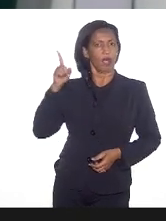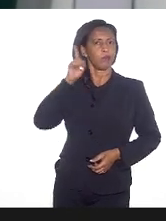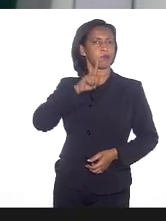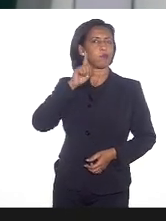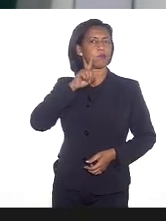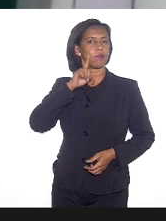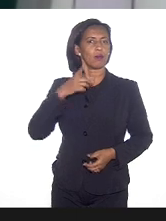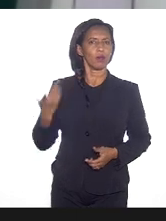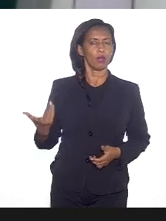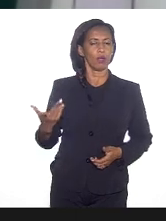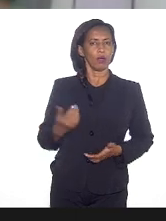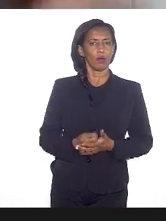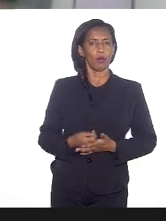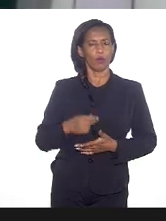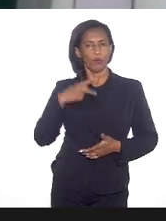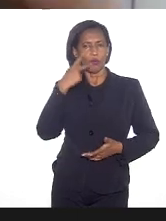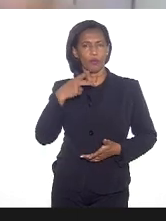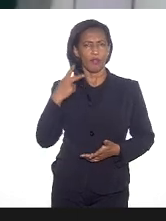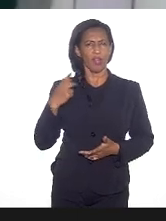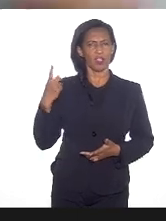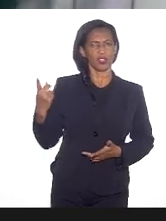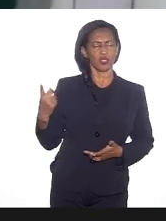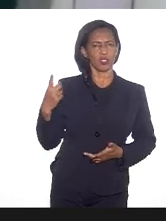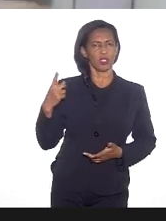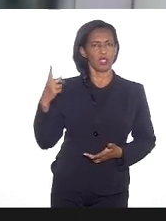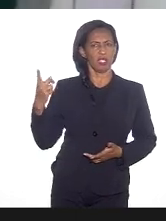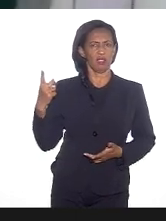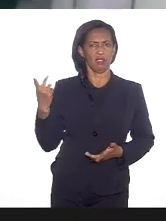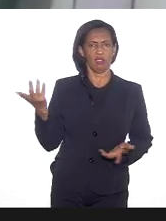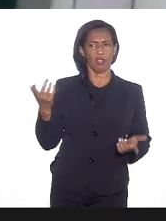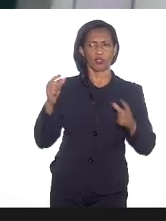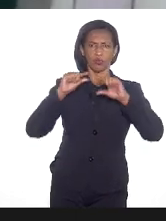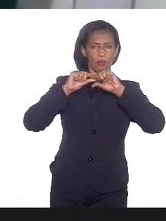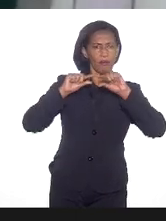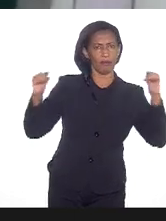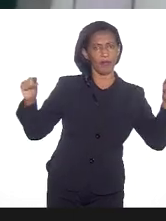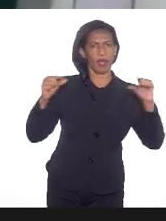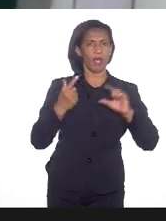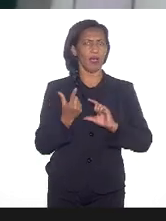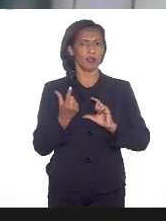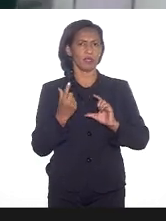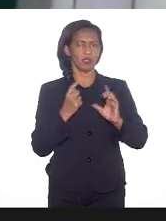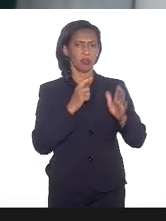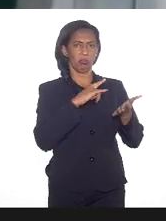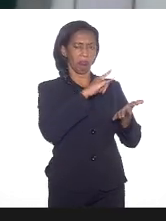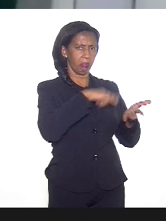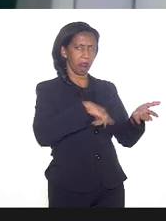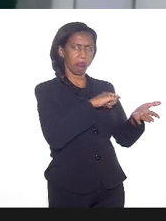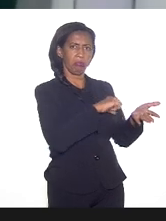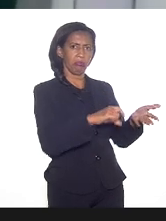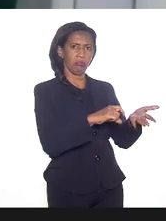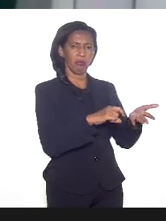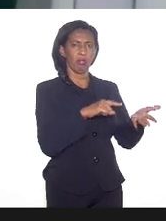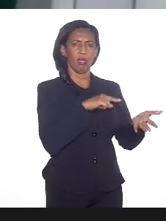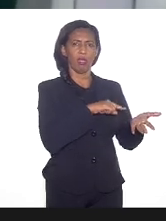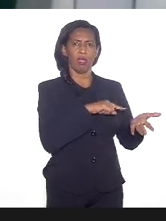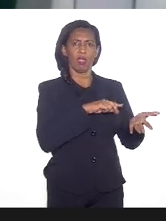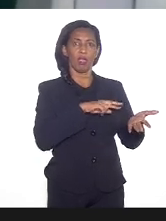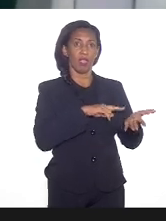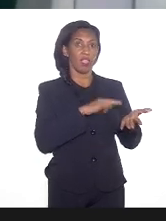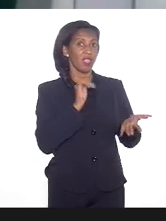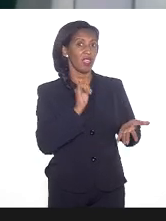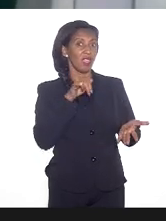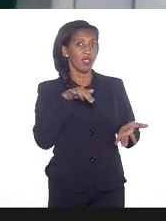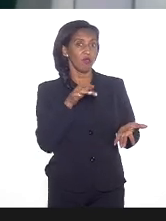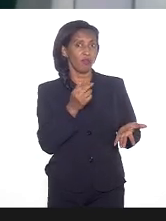o pretexto de que essa autoridade, uma dúvida de um vocábulo, de uma frase, de uma cláusula, seria esclarecida ali na hora, informalmente.